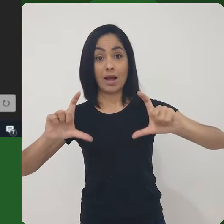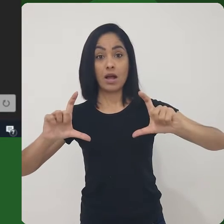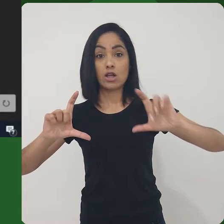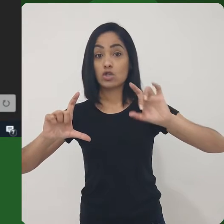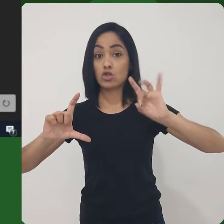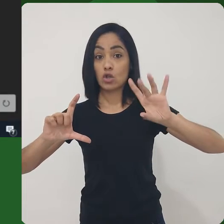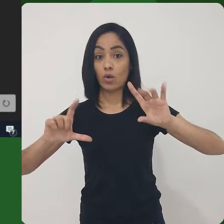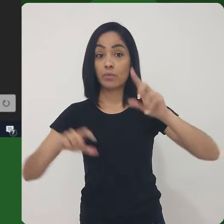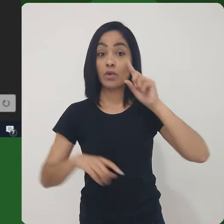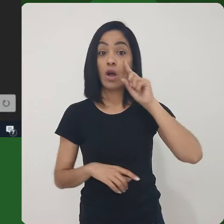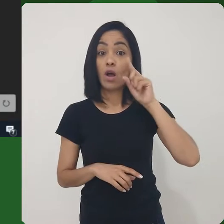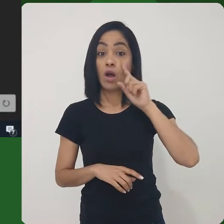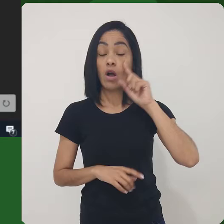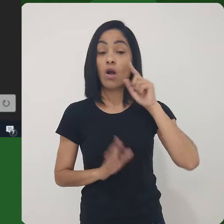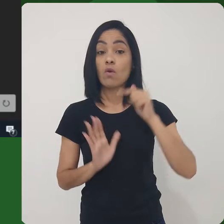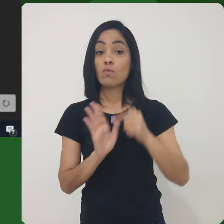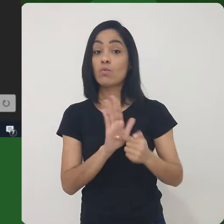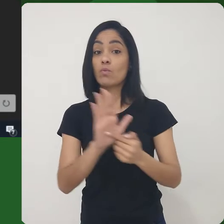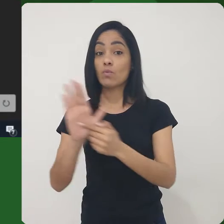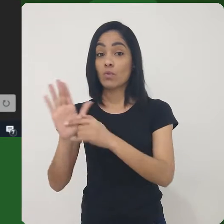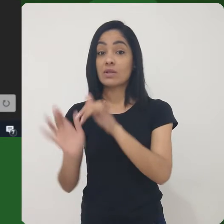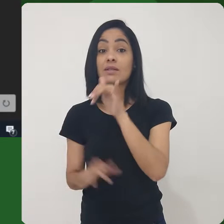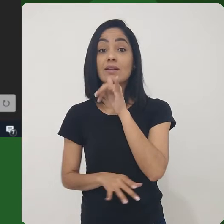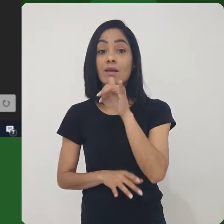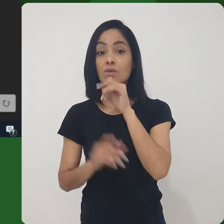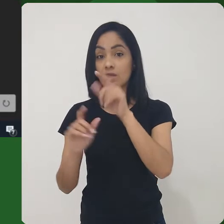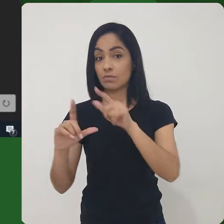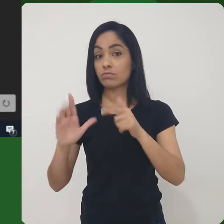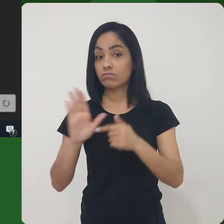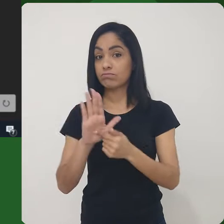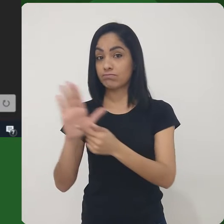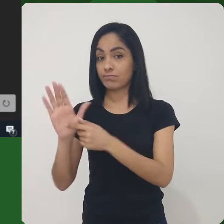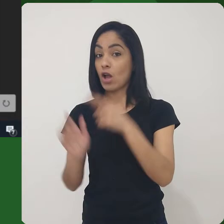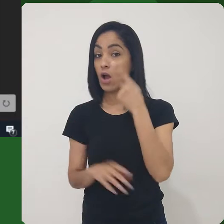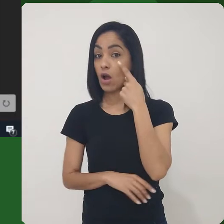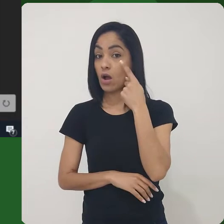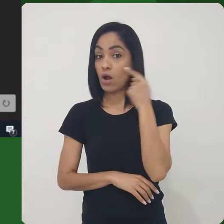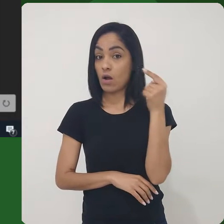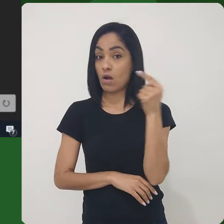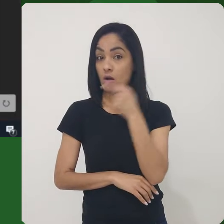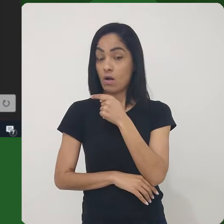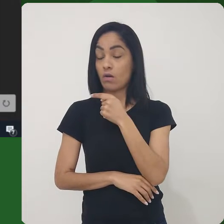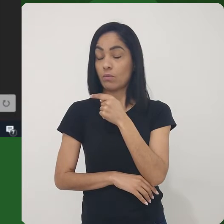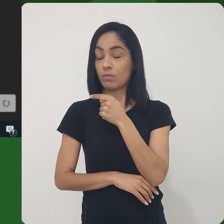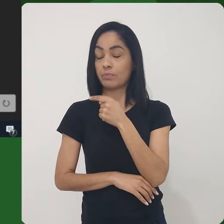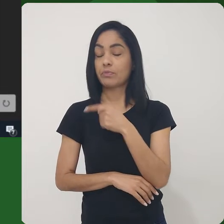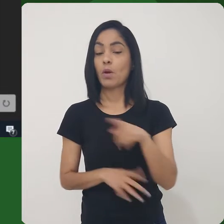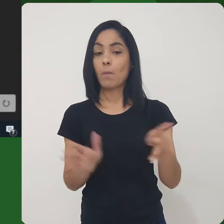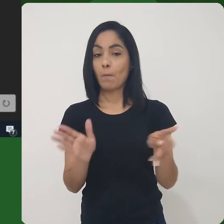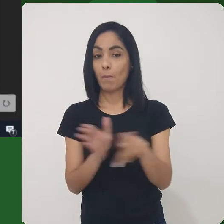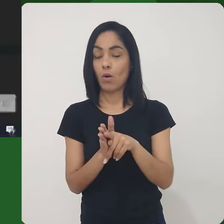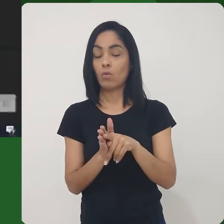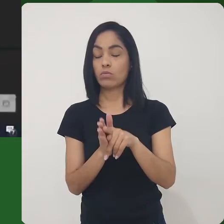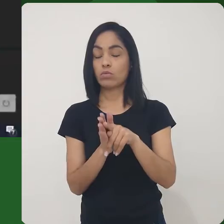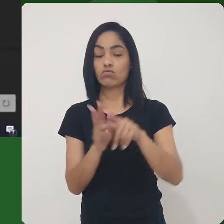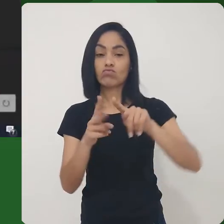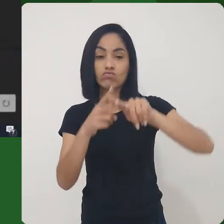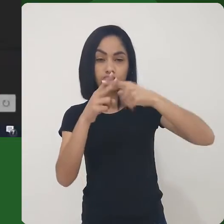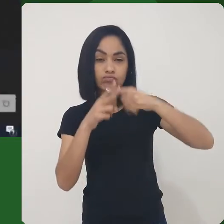bloco. Vou mostrar para vocês aqui um exemplo de ata para vocês observarem essas questões de